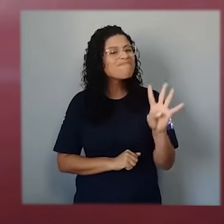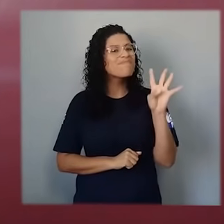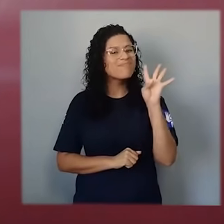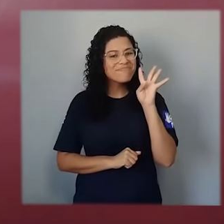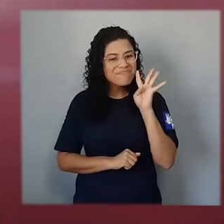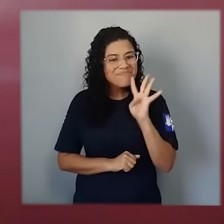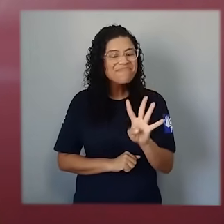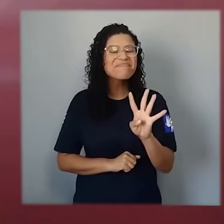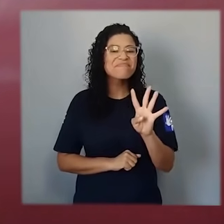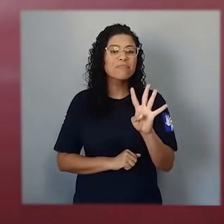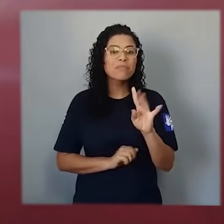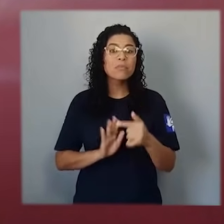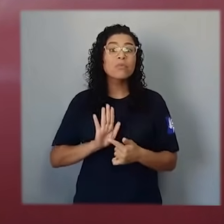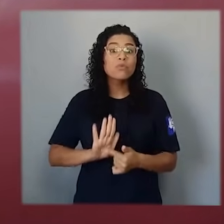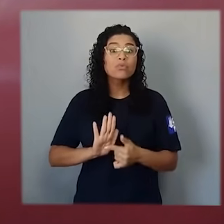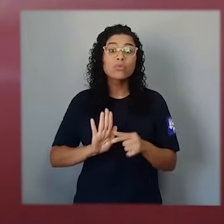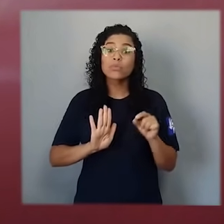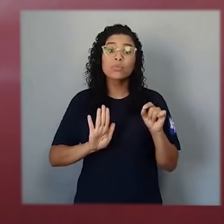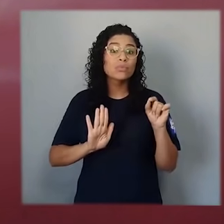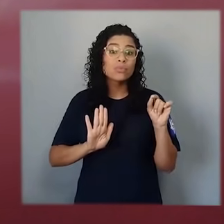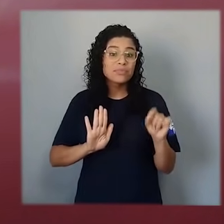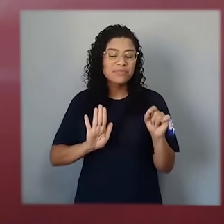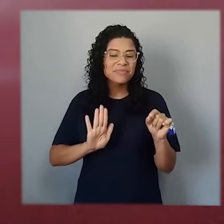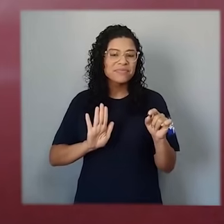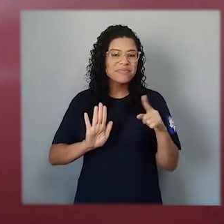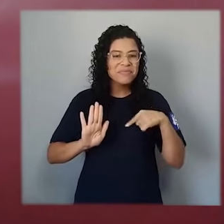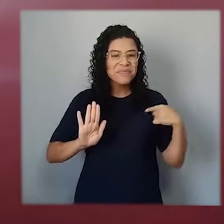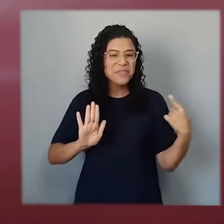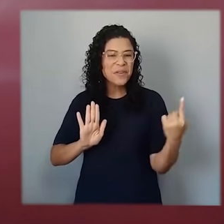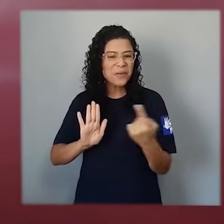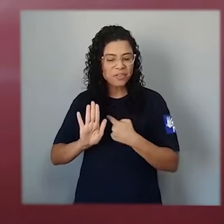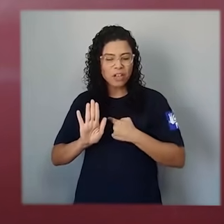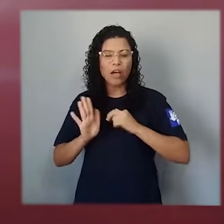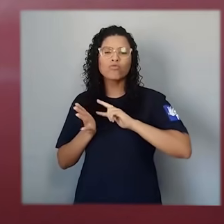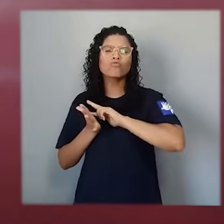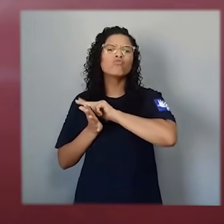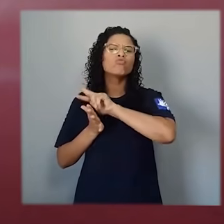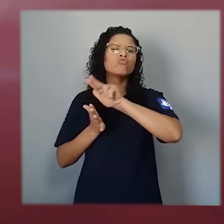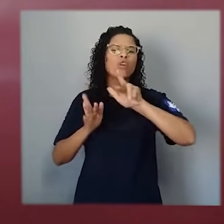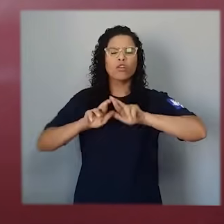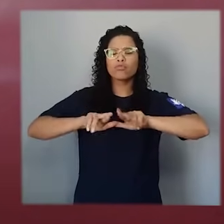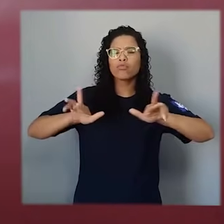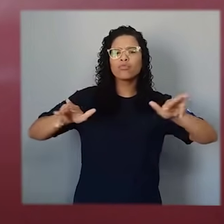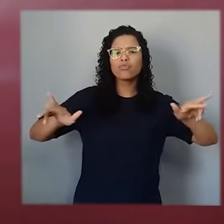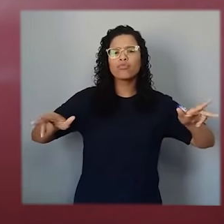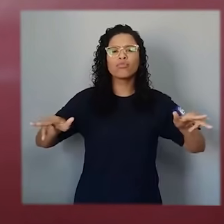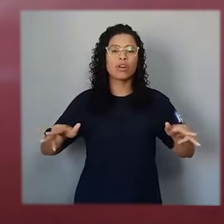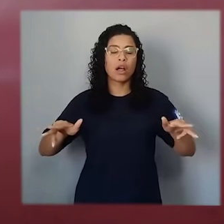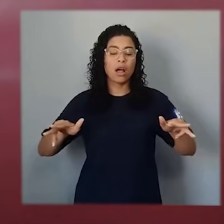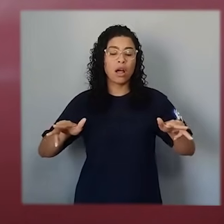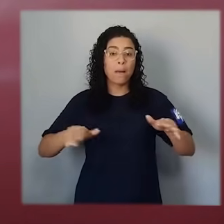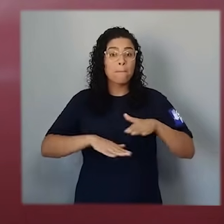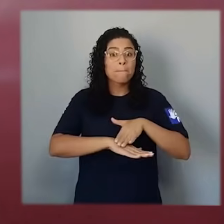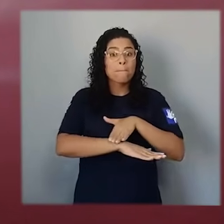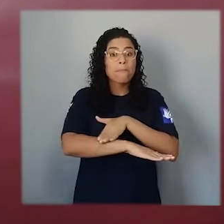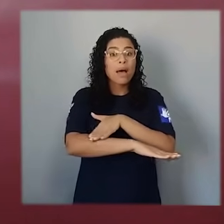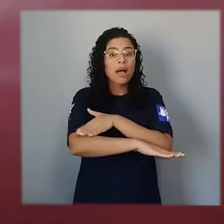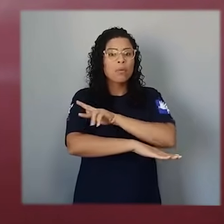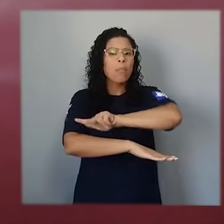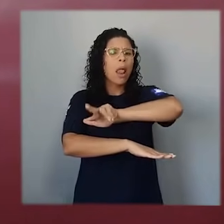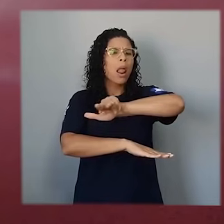bacanas que mostraram aí a nossa diversidade de cores de pele,